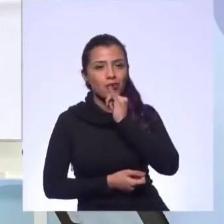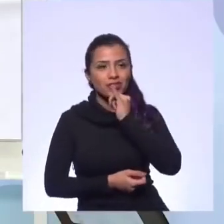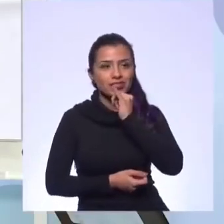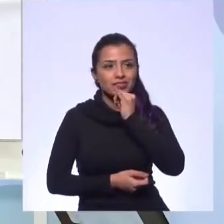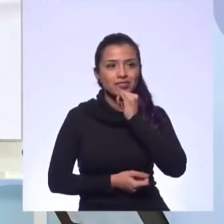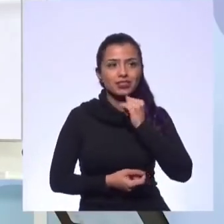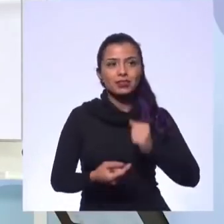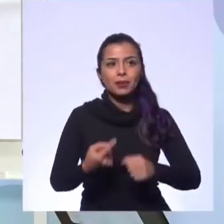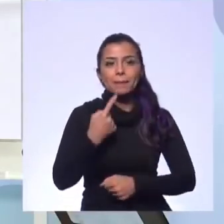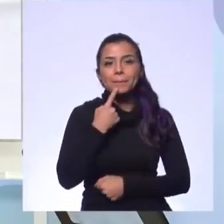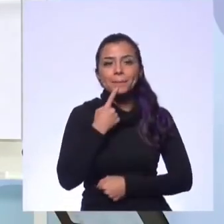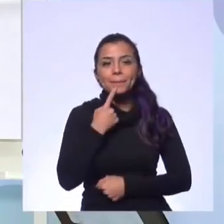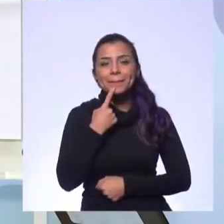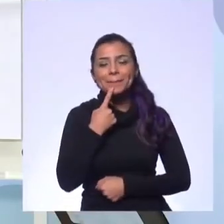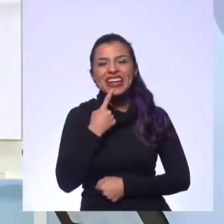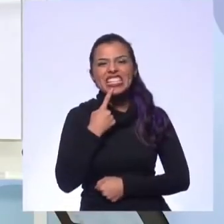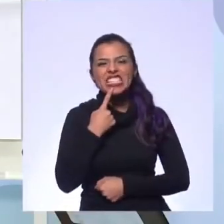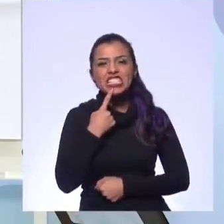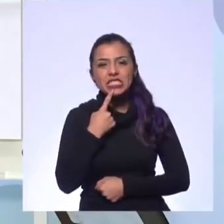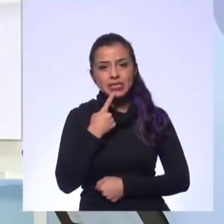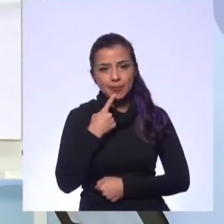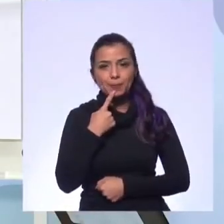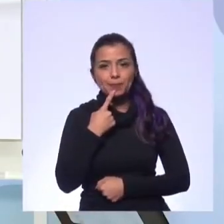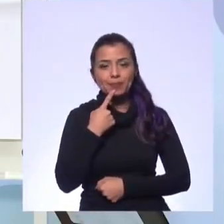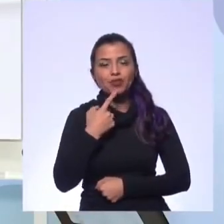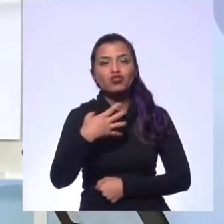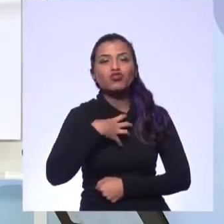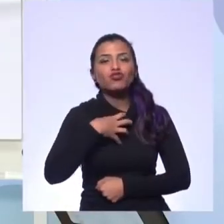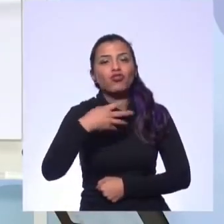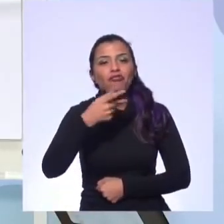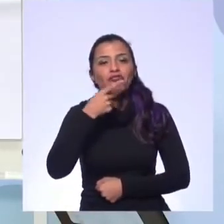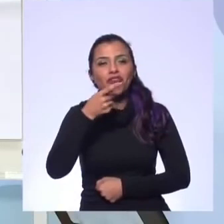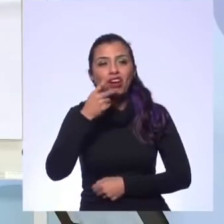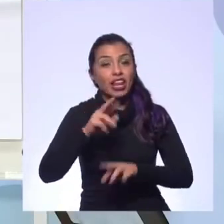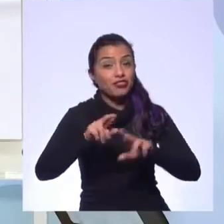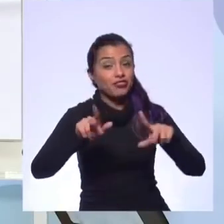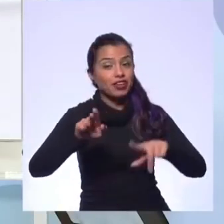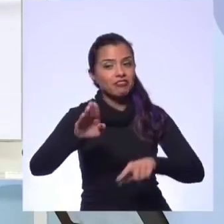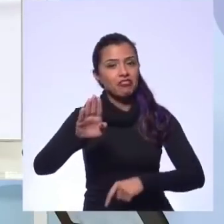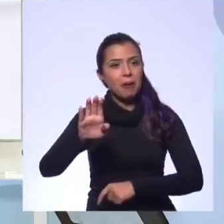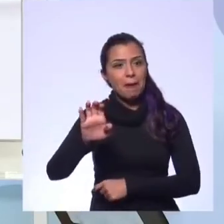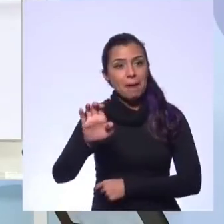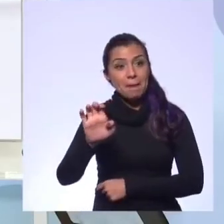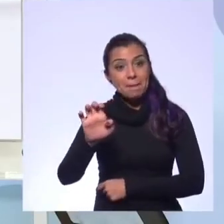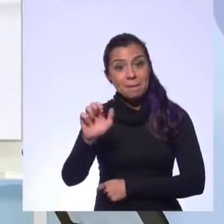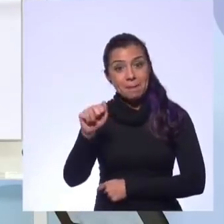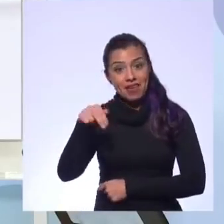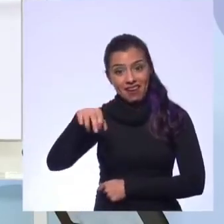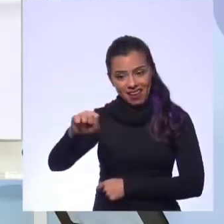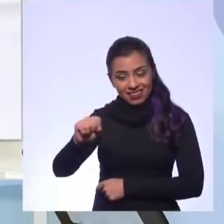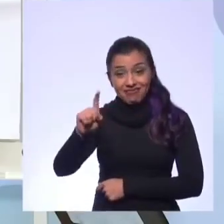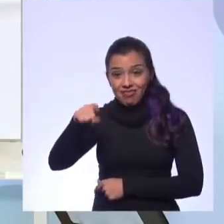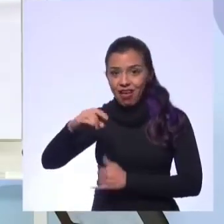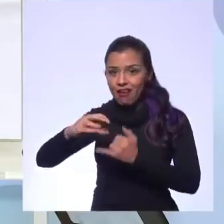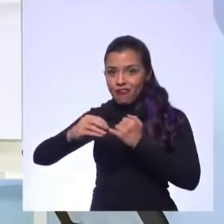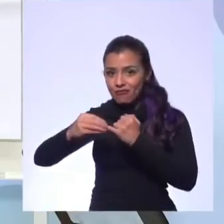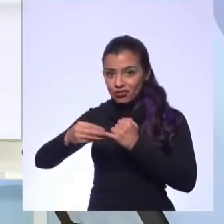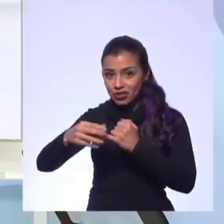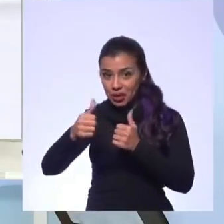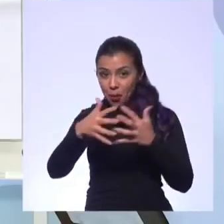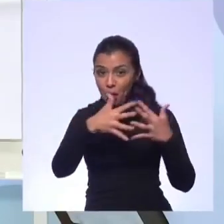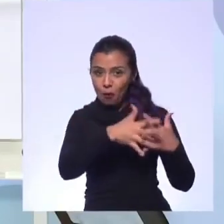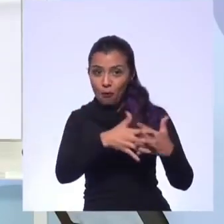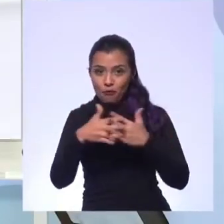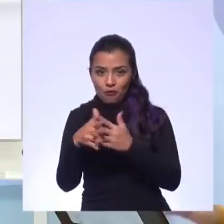labial, beams, faz um M com a boca, beams. Agora, beans, feijões, tá? Cuidado para não confundir os dois